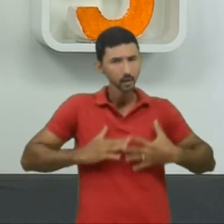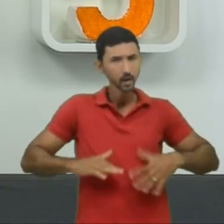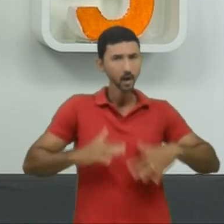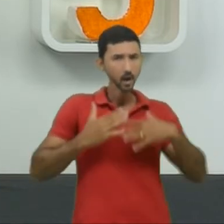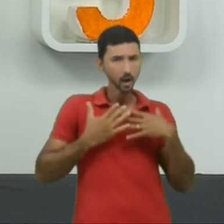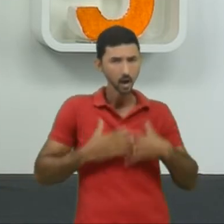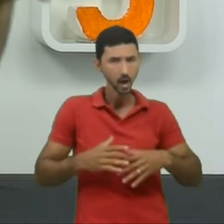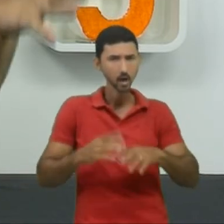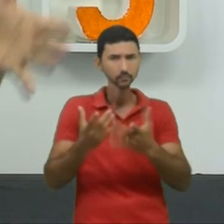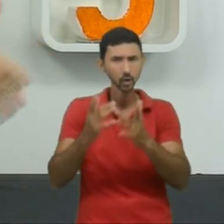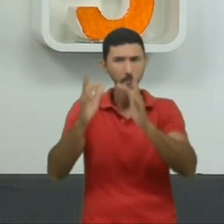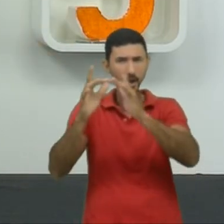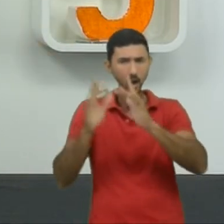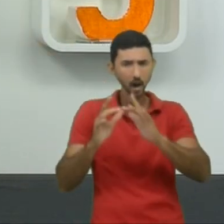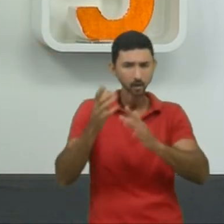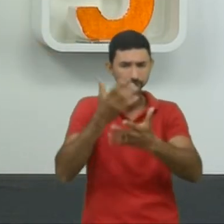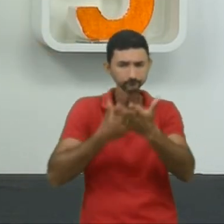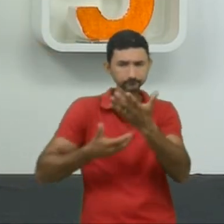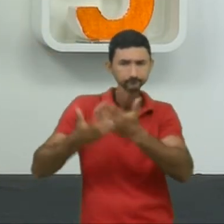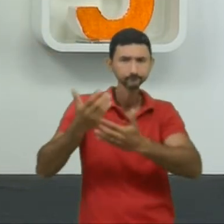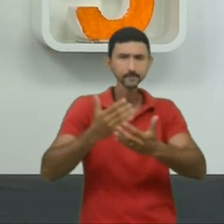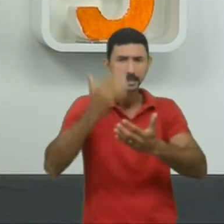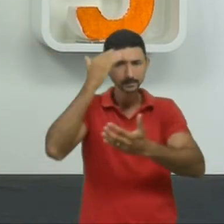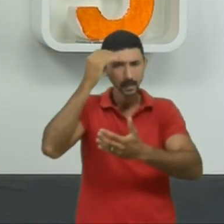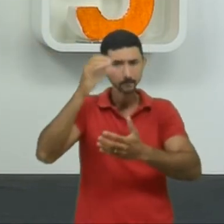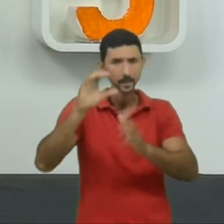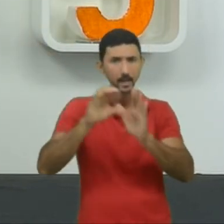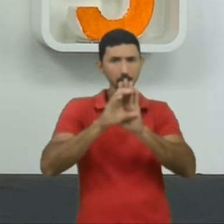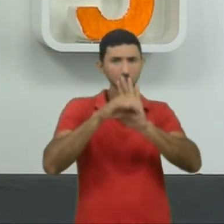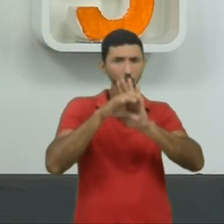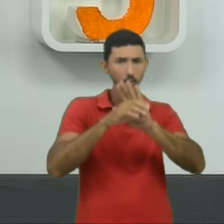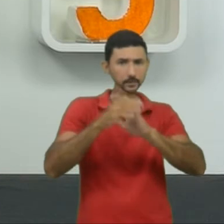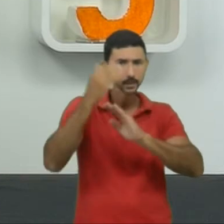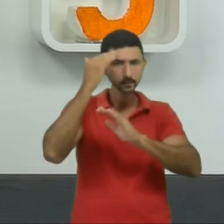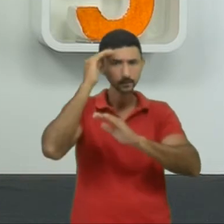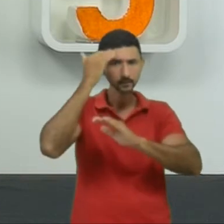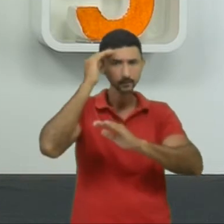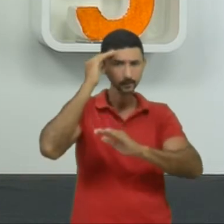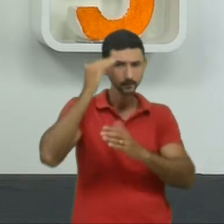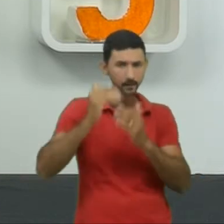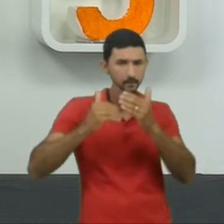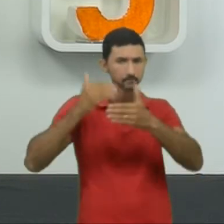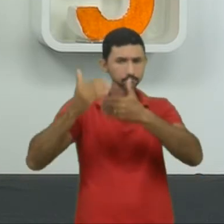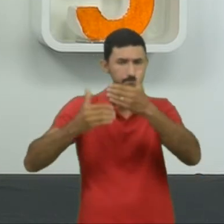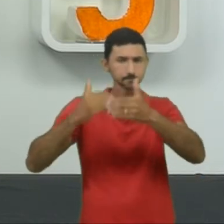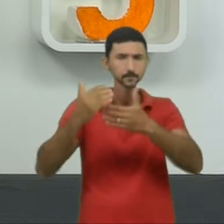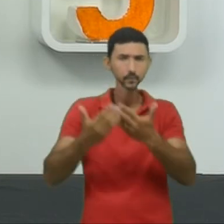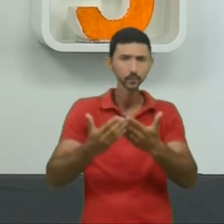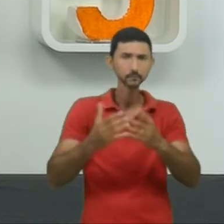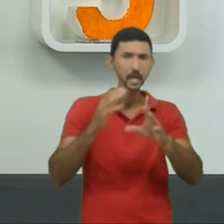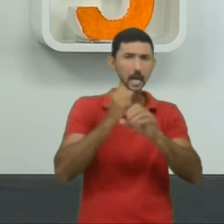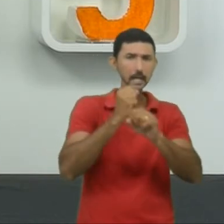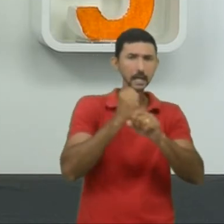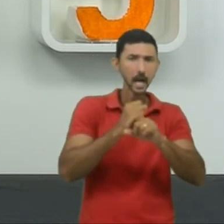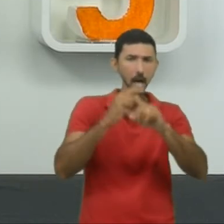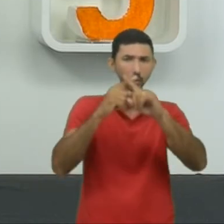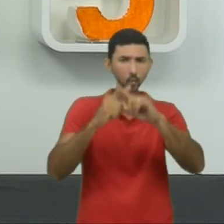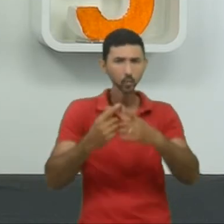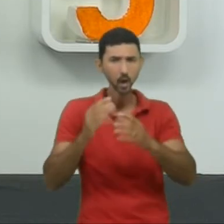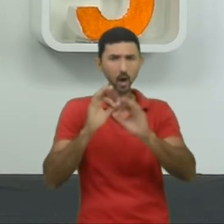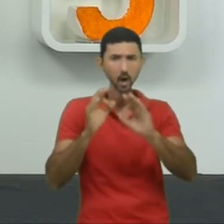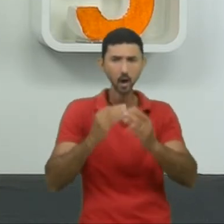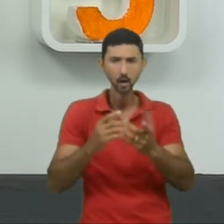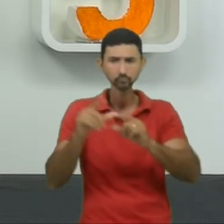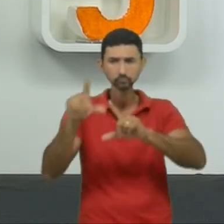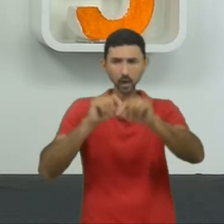se familiarize com esse conceito, para você posteriormente entender o cálculo de probabilidade, o